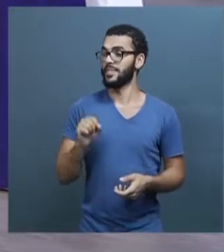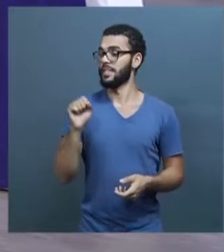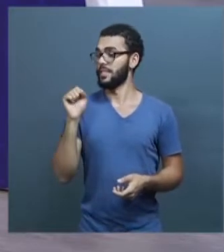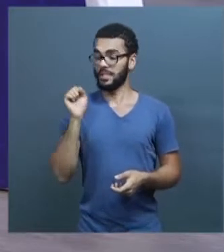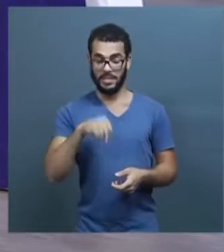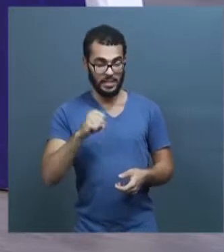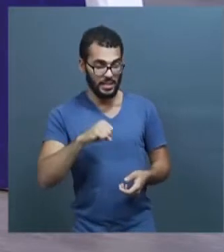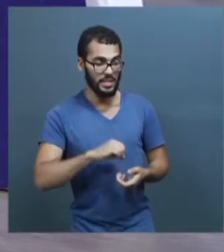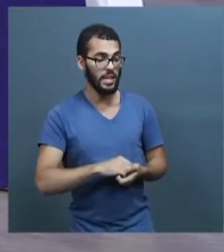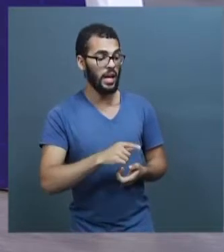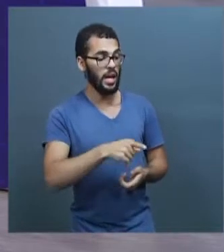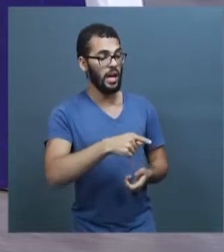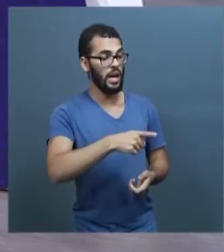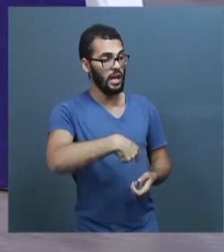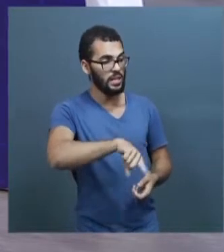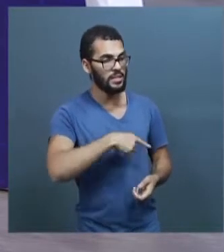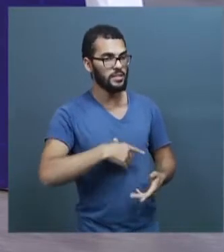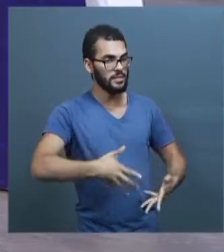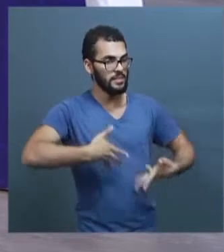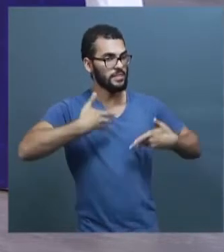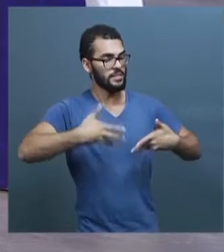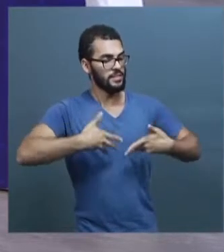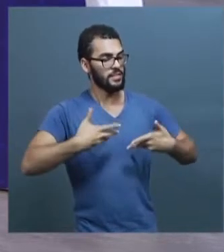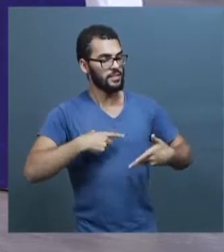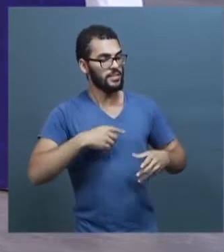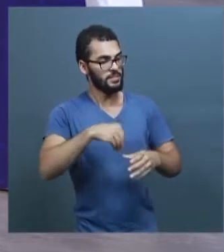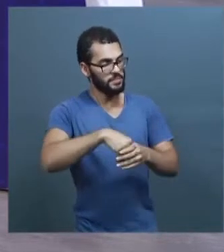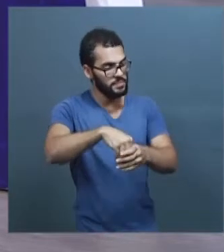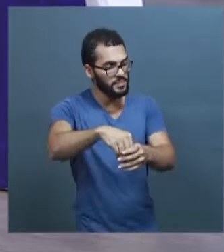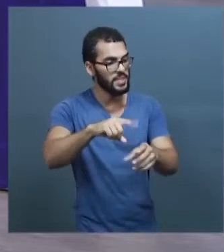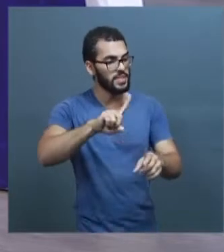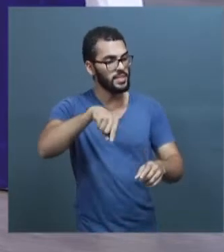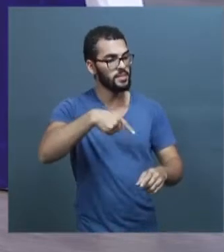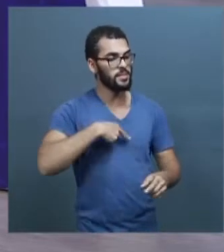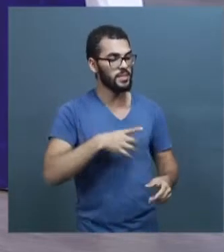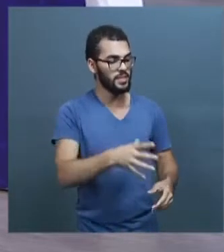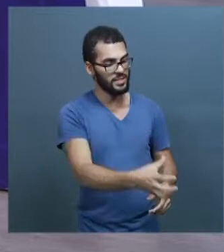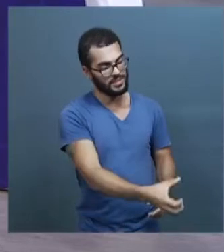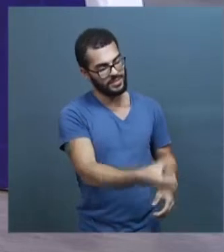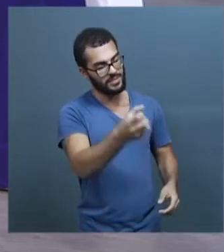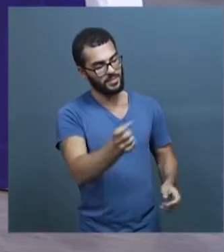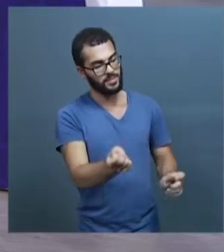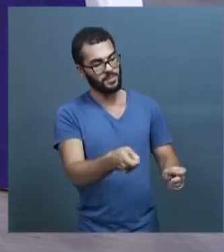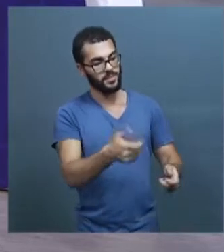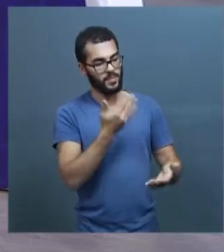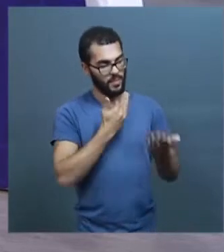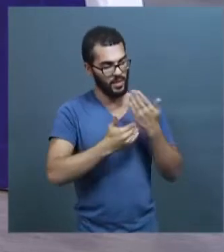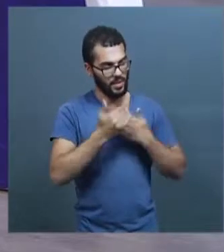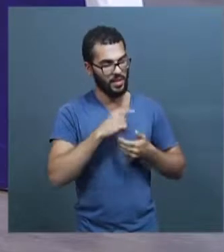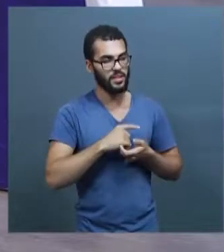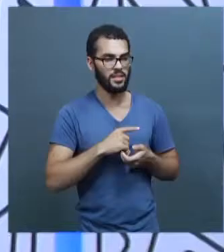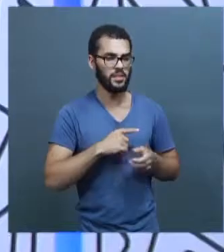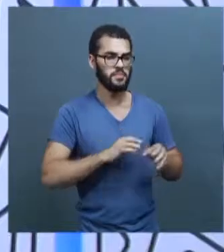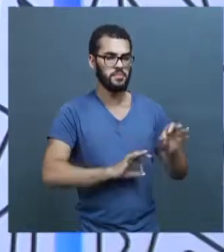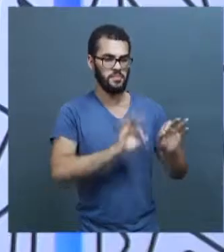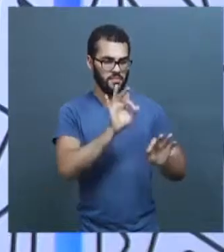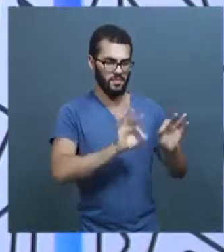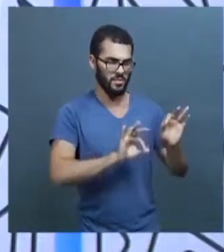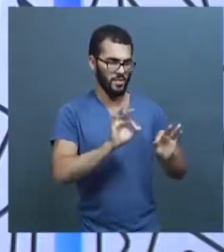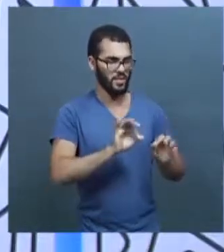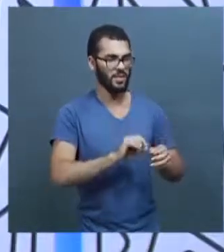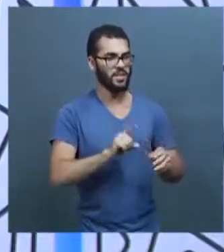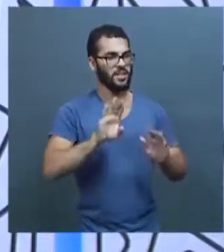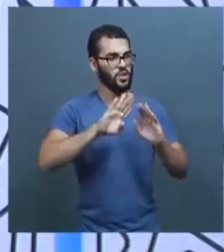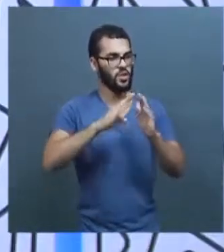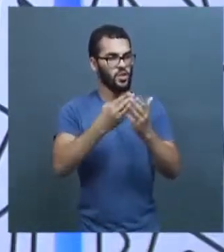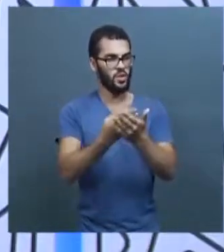e depois colher para se alimentar. Então, são projetos muito bacanas que a gente tem em algumas escolas. Infelizmente, tem algumas escolas que